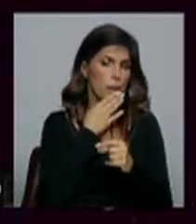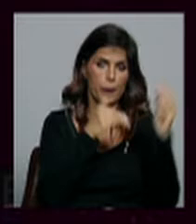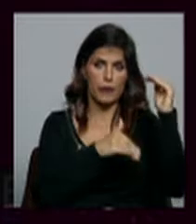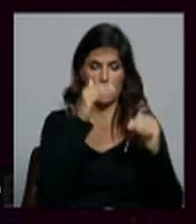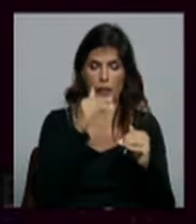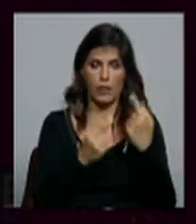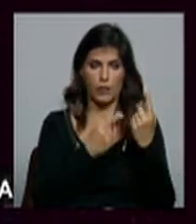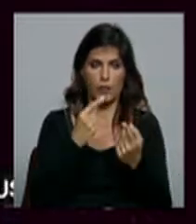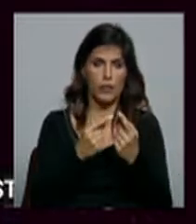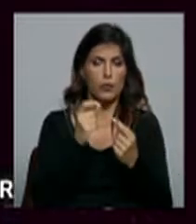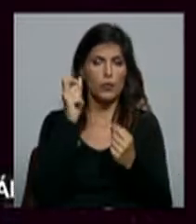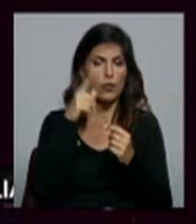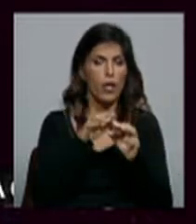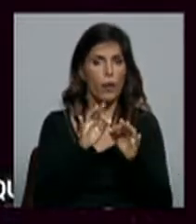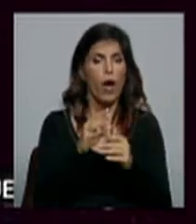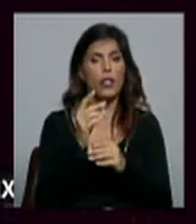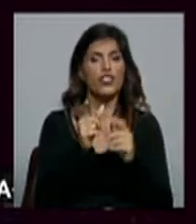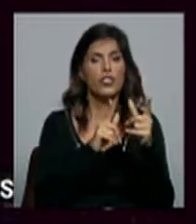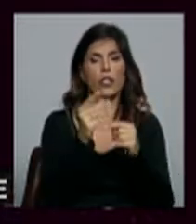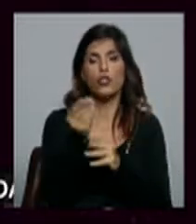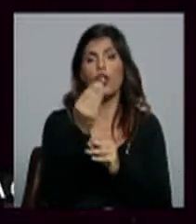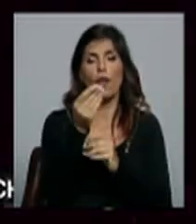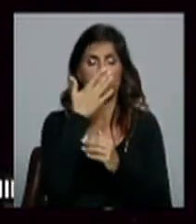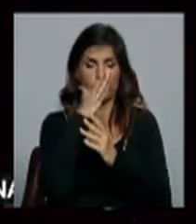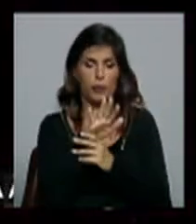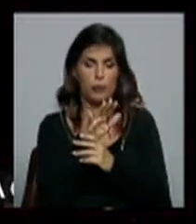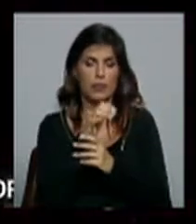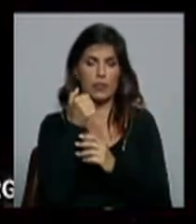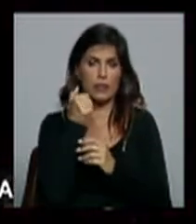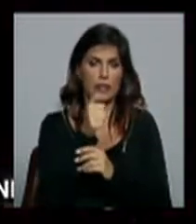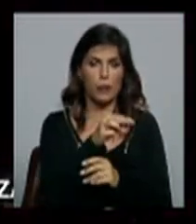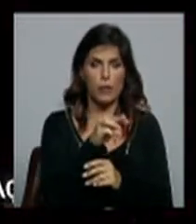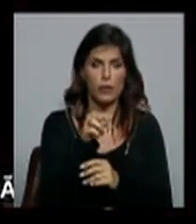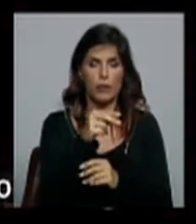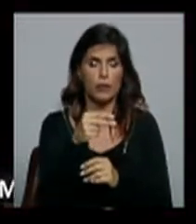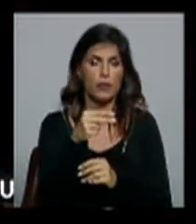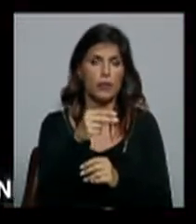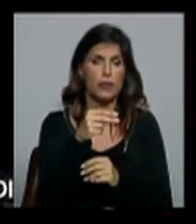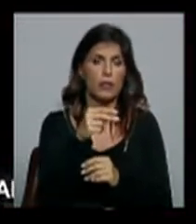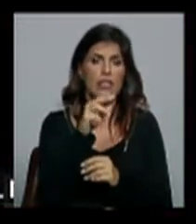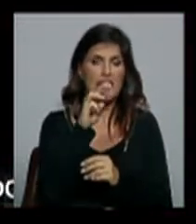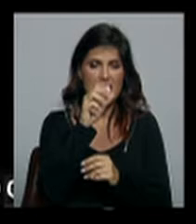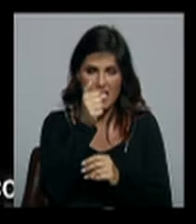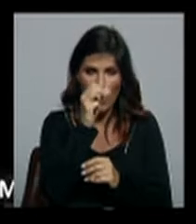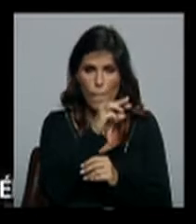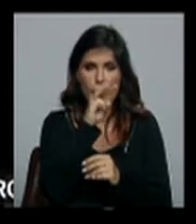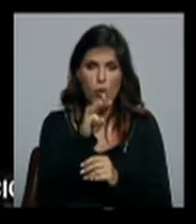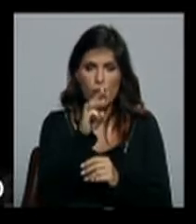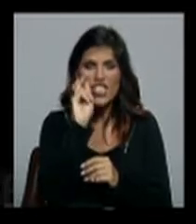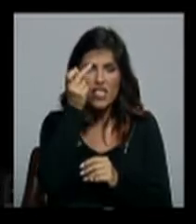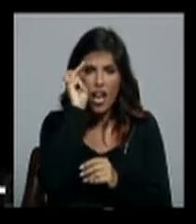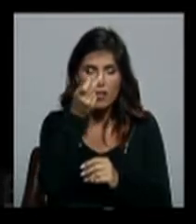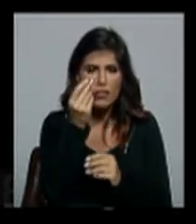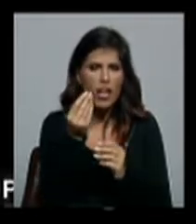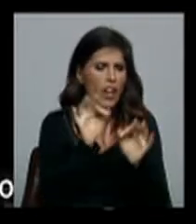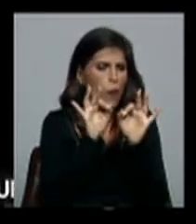Sol. Quando falamos em muito jovens, estamos a falar de estrelas, olha, com, por exemplo, 5 milhões de anos. São bebés, Cristiana, autenticamente, quando falamos destas escalas. E o que é